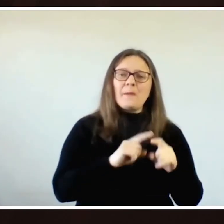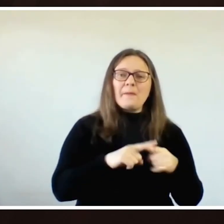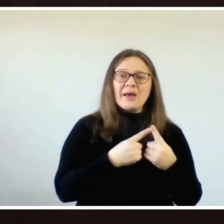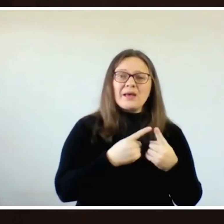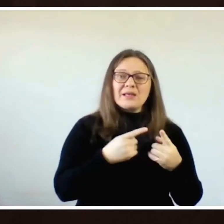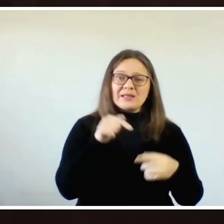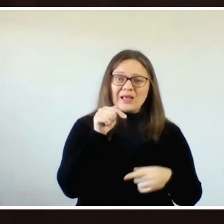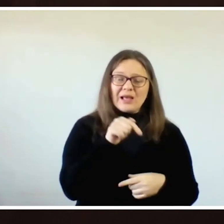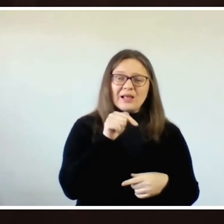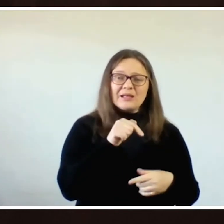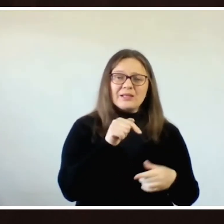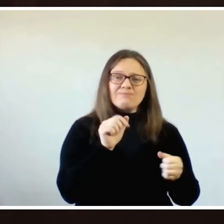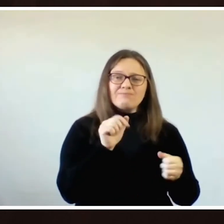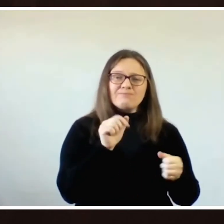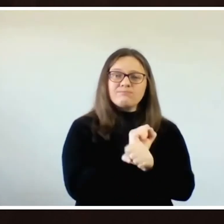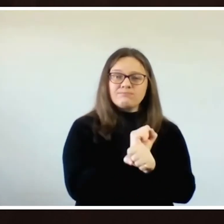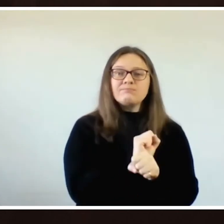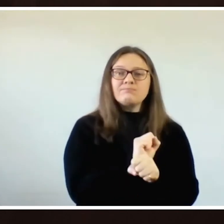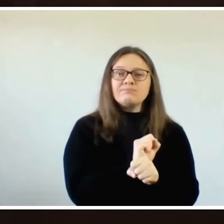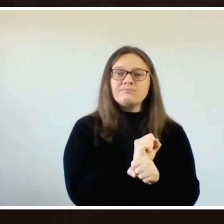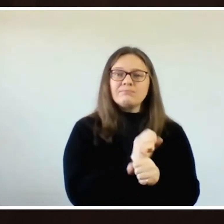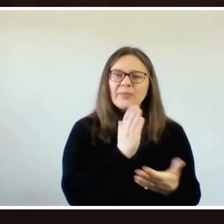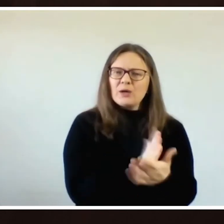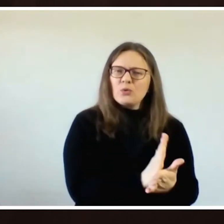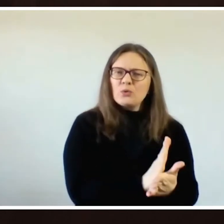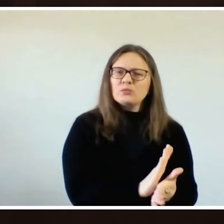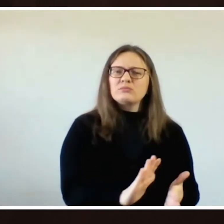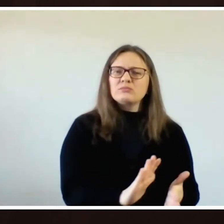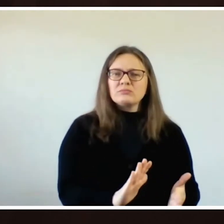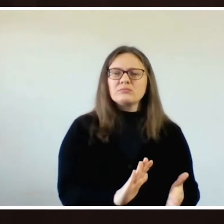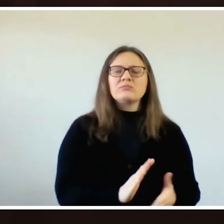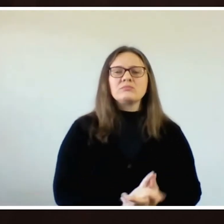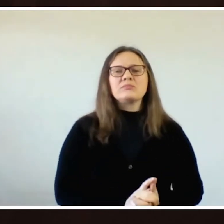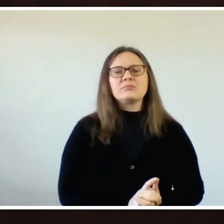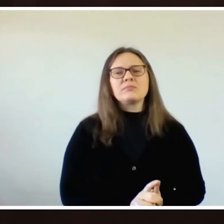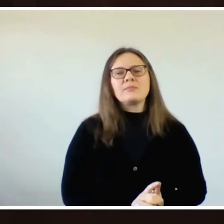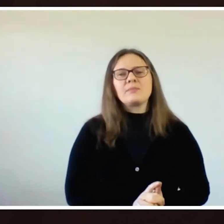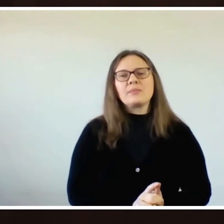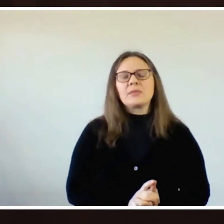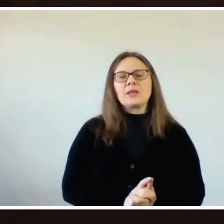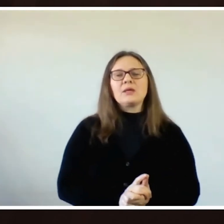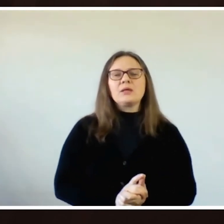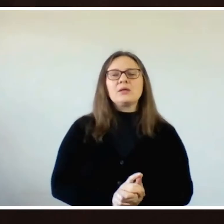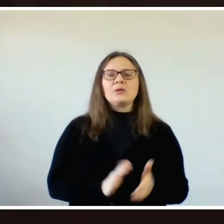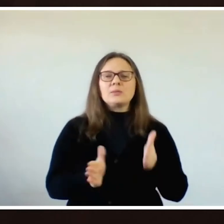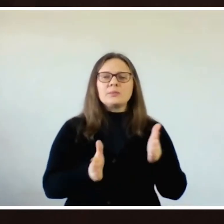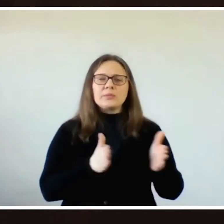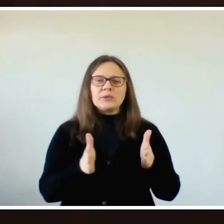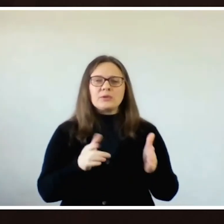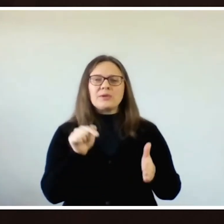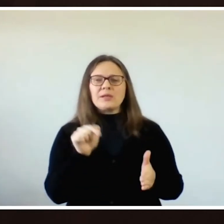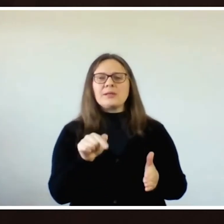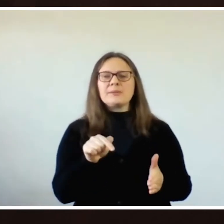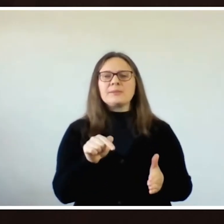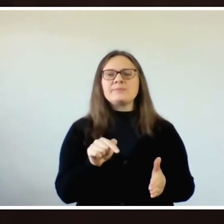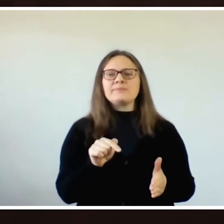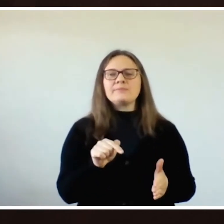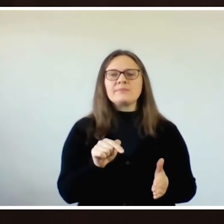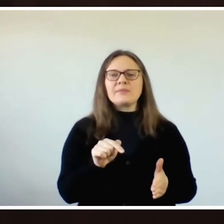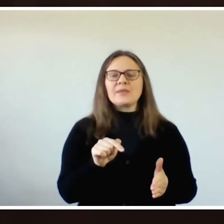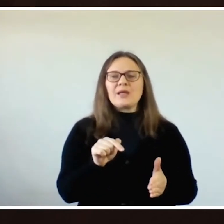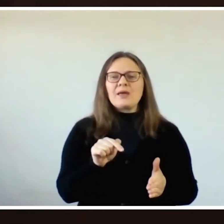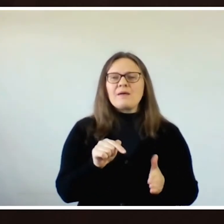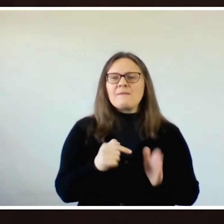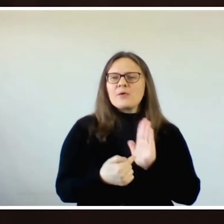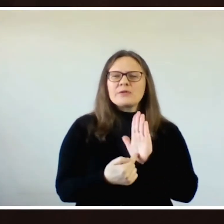E Cristo era anunciado, mesmo bem ou mal, no tempo de Constantino, era anunciado como o único Salvador. E